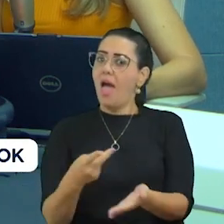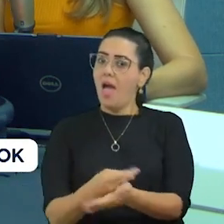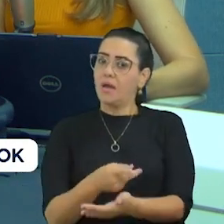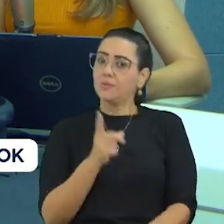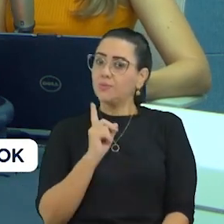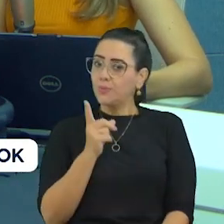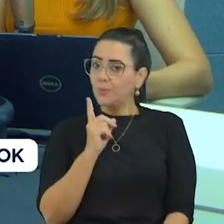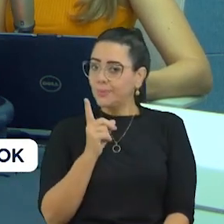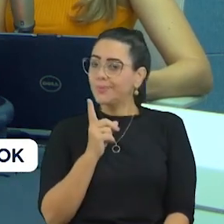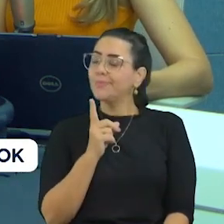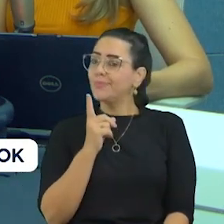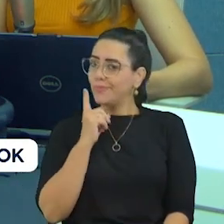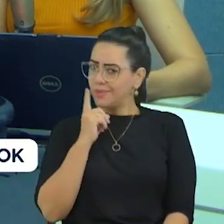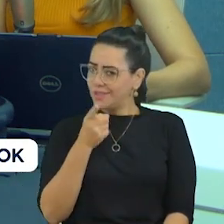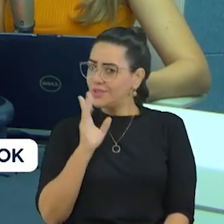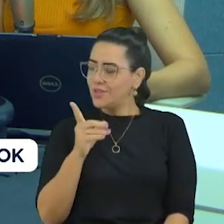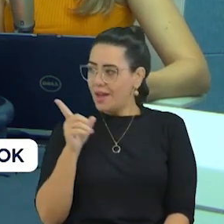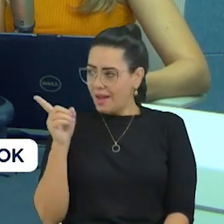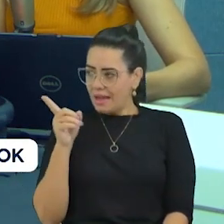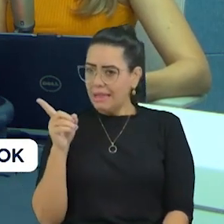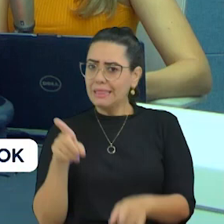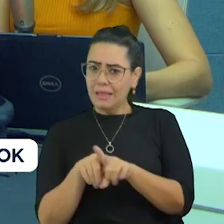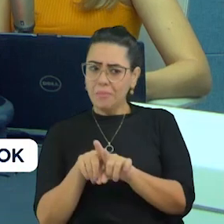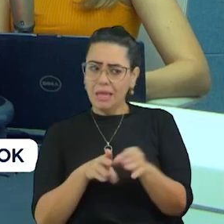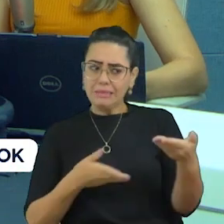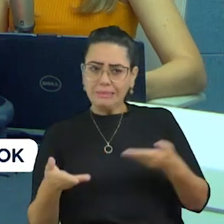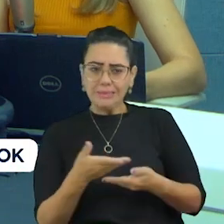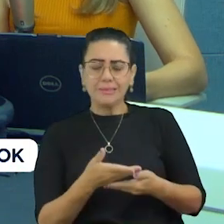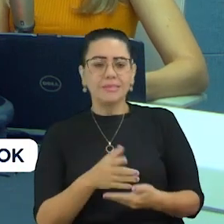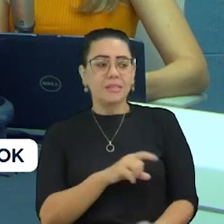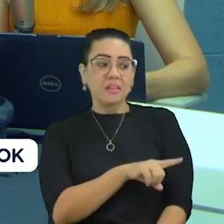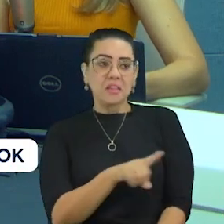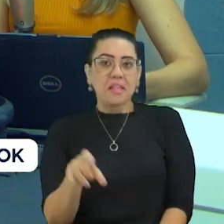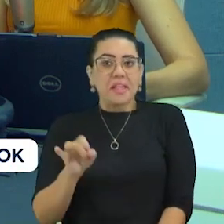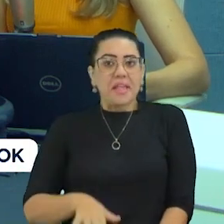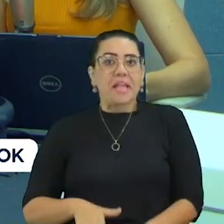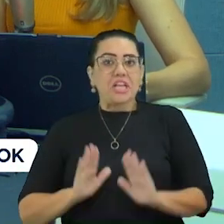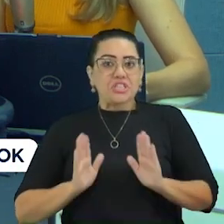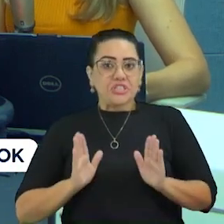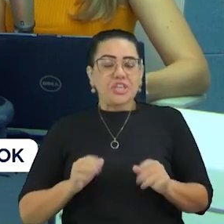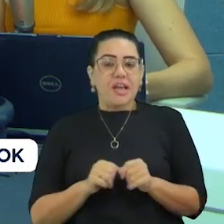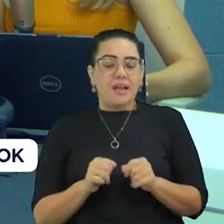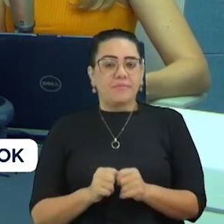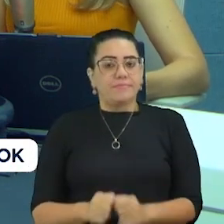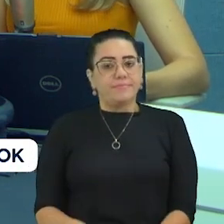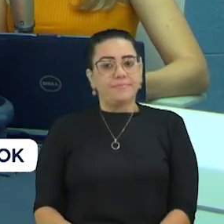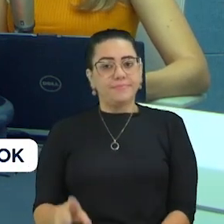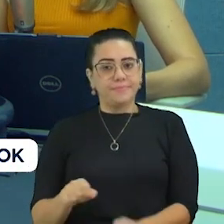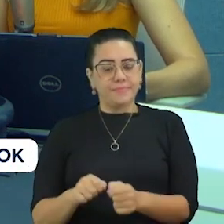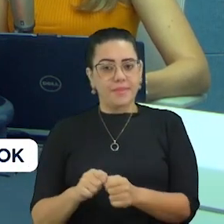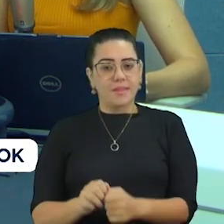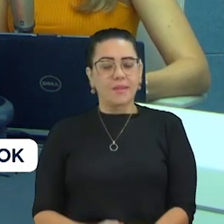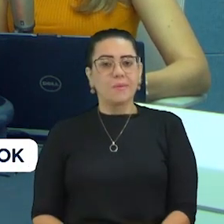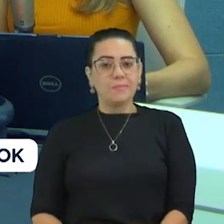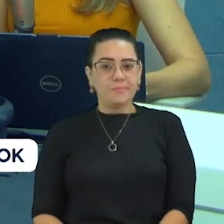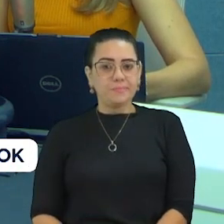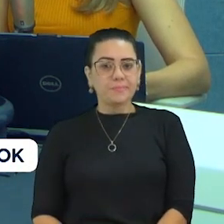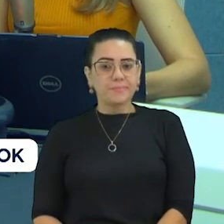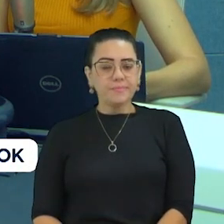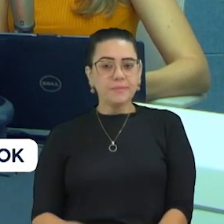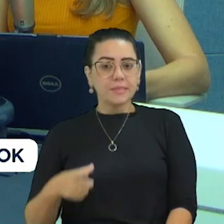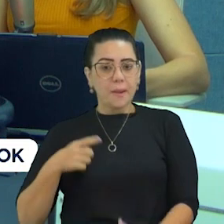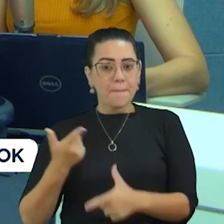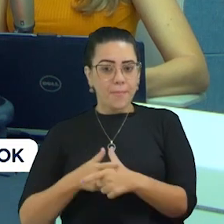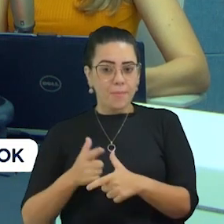inadequadamente. Eu tenho certeza que você já fez uso de automedicação, quem nunca, né? Mas é uma irresponsabilidade que pode causar danos para a